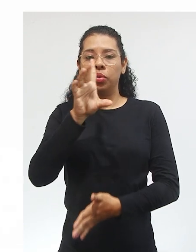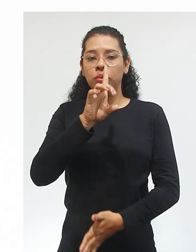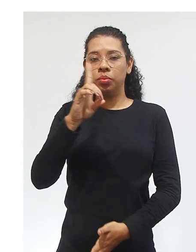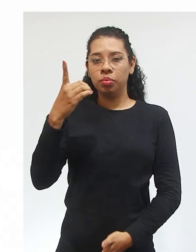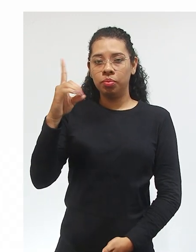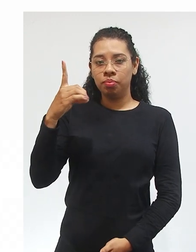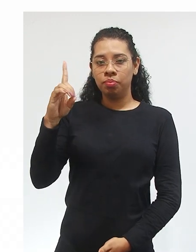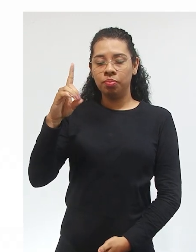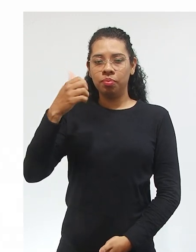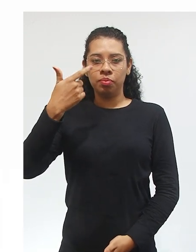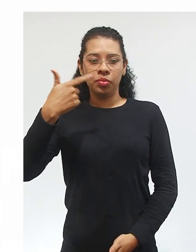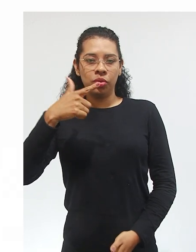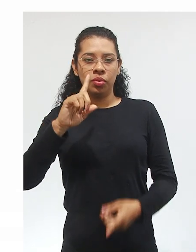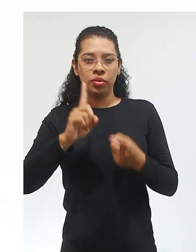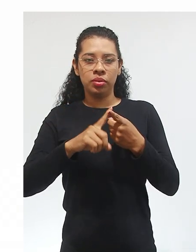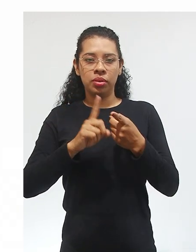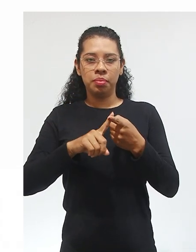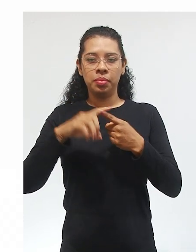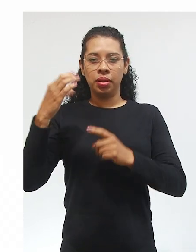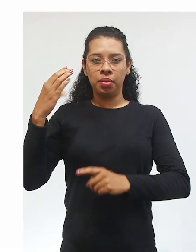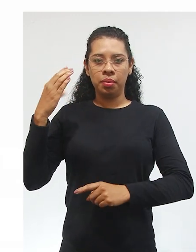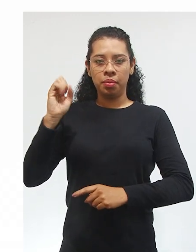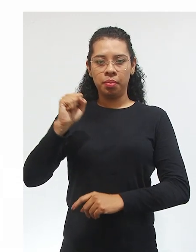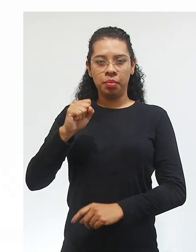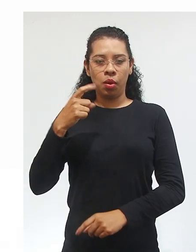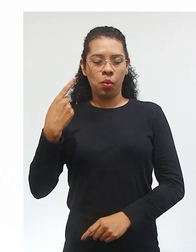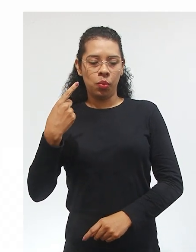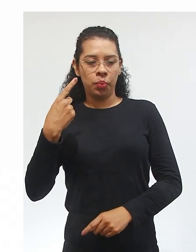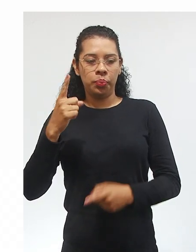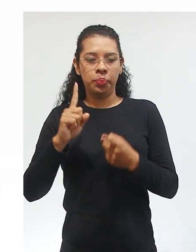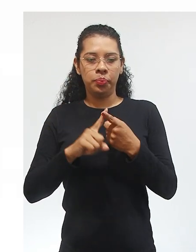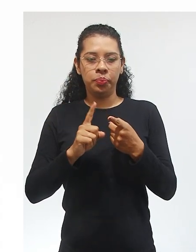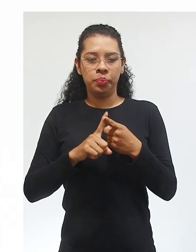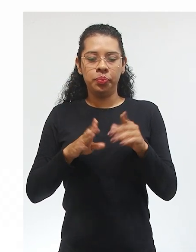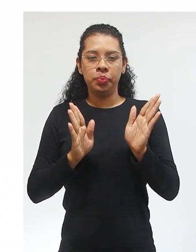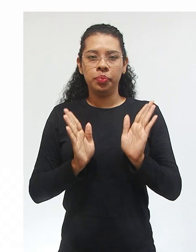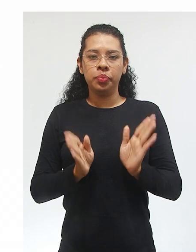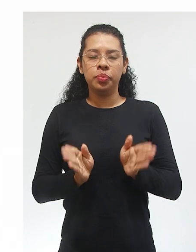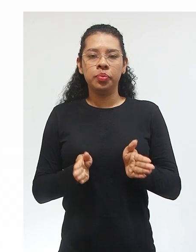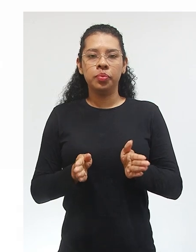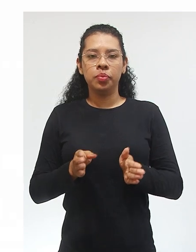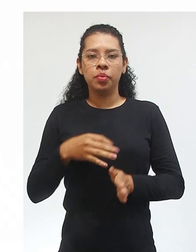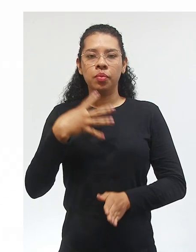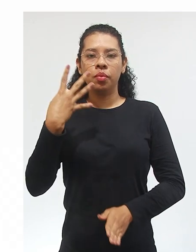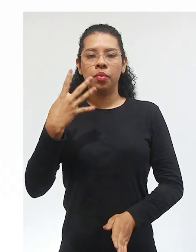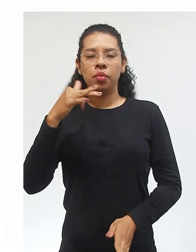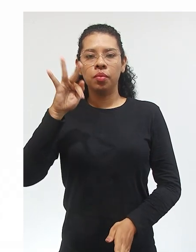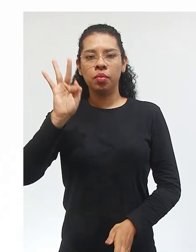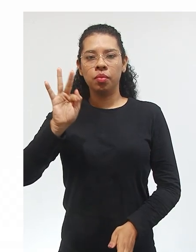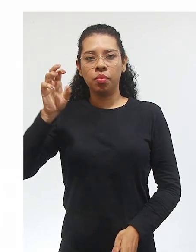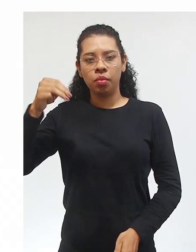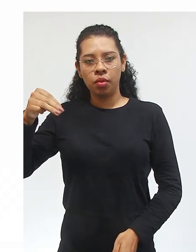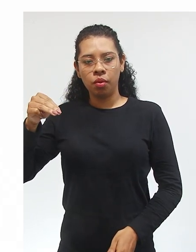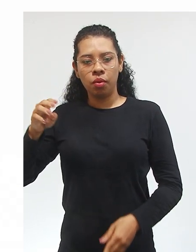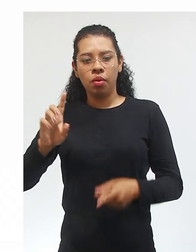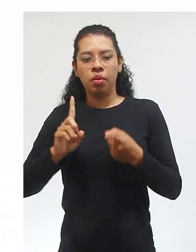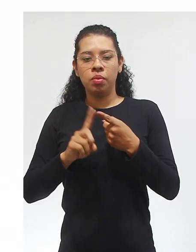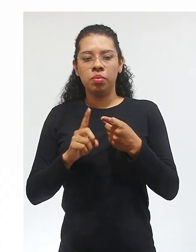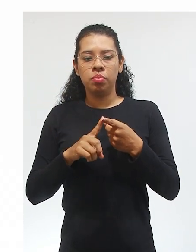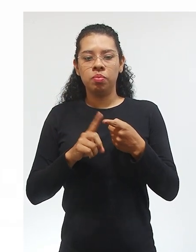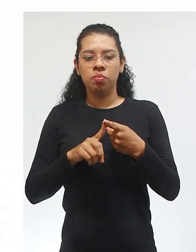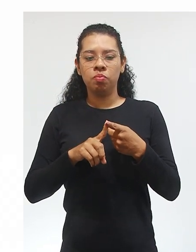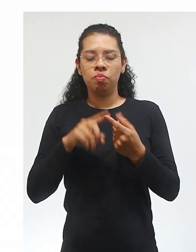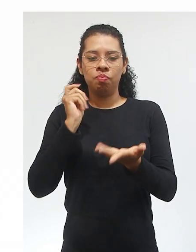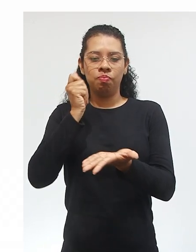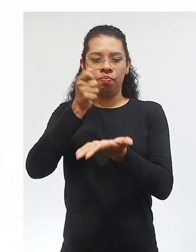12, 21 e agora vamos para o 22. Histórico de venda à vista de mercadoria no valor de 60